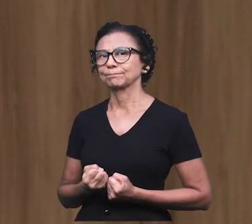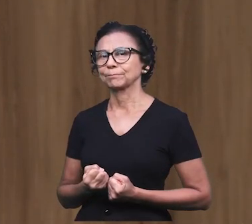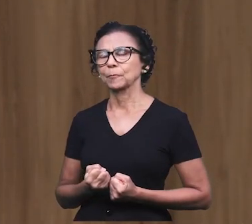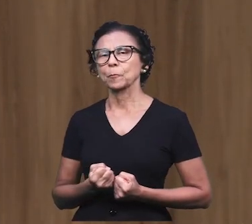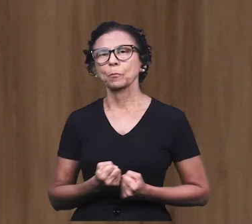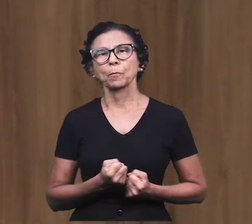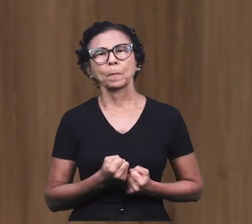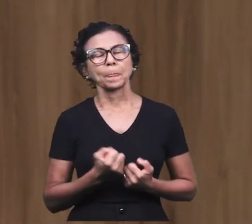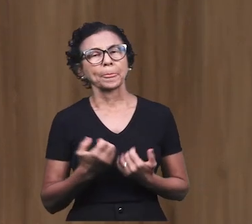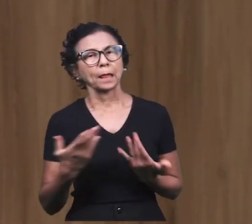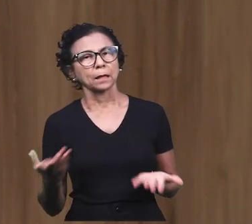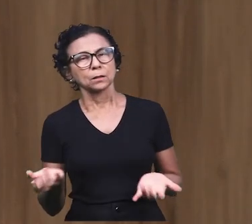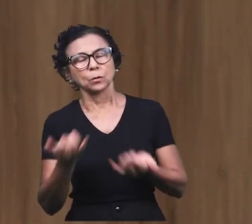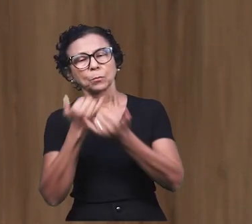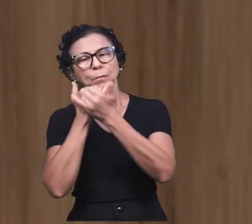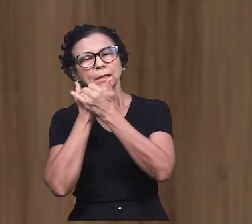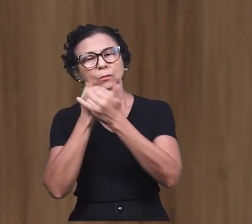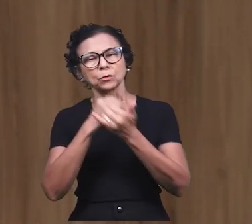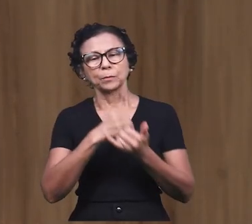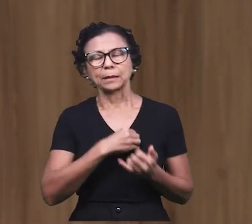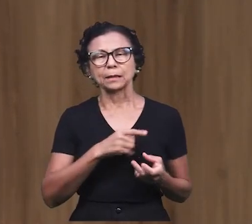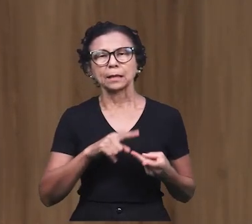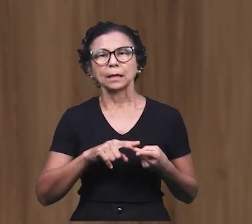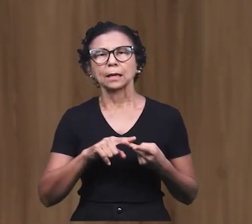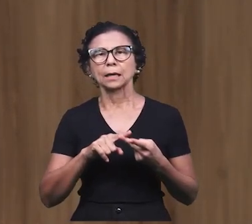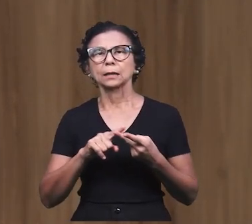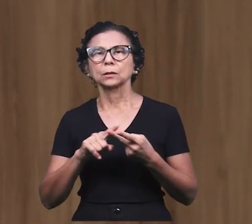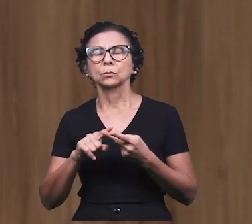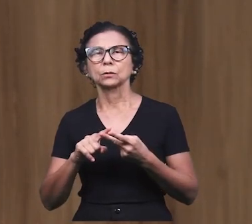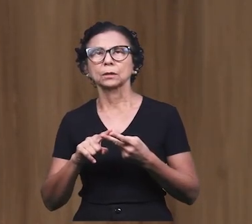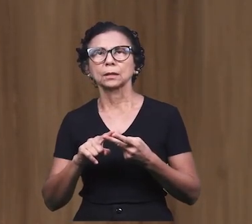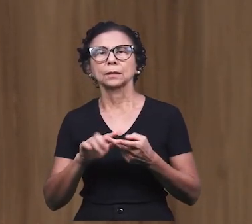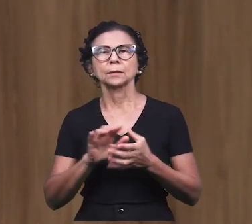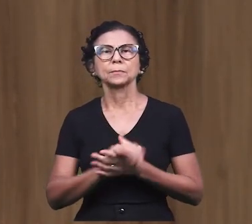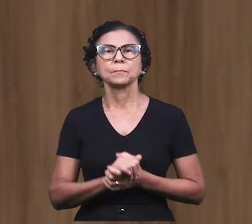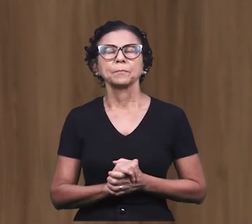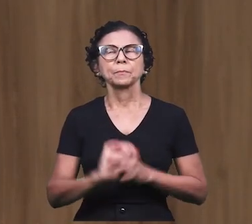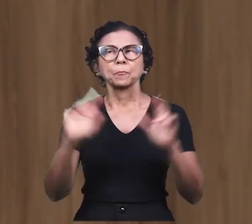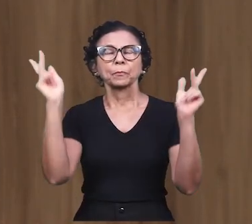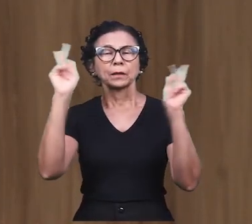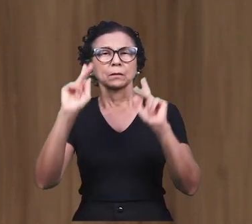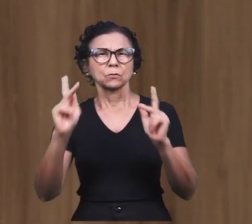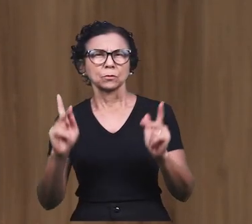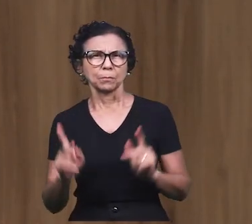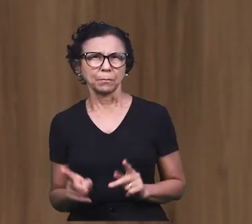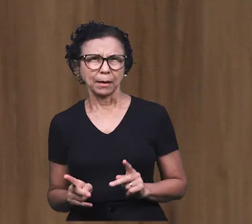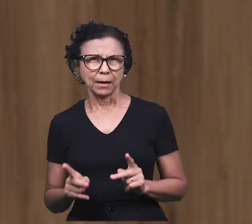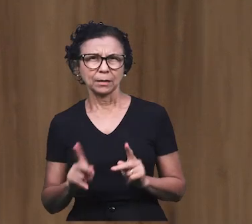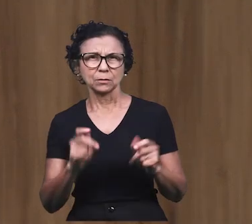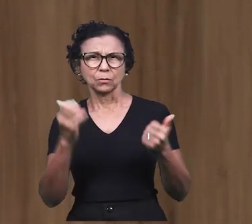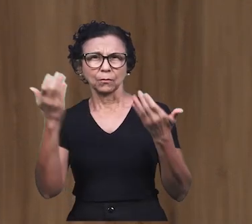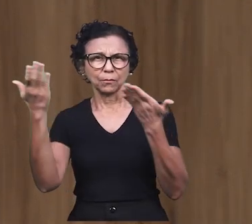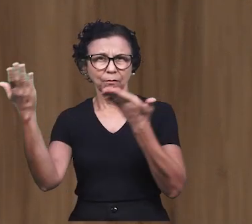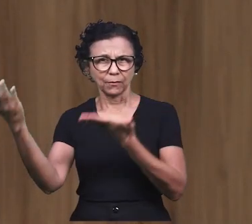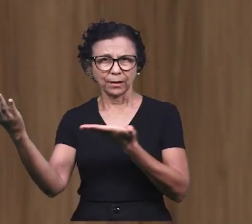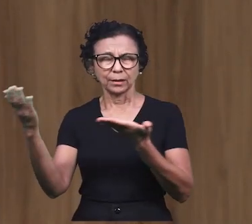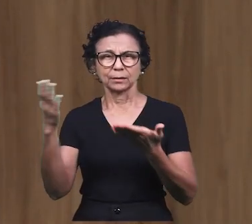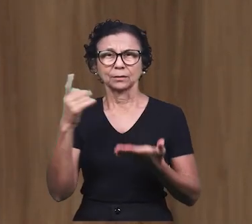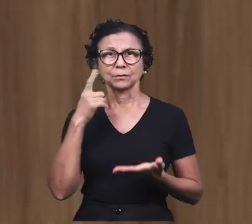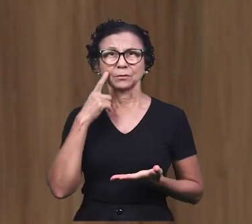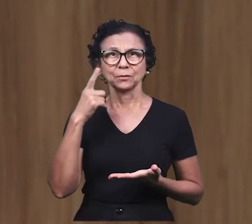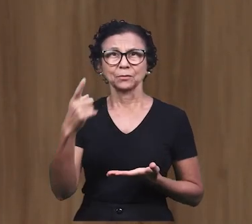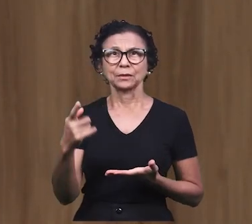Sacrifício de expiação, sacrifício de paz. No sacrifício de paz, André, a gente vai ver aqui que tem aqui o Senhor, tem uma parte